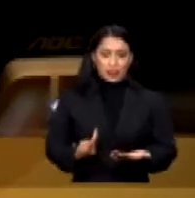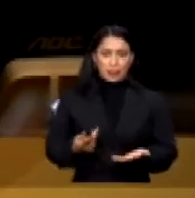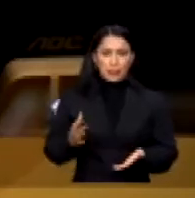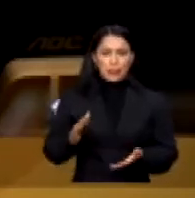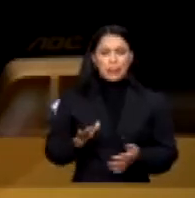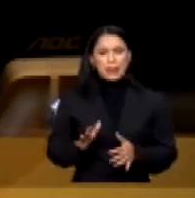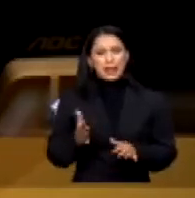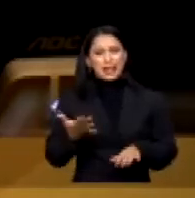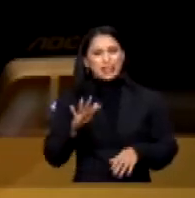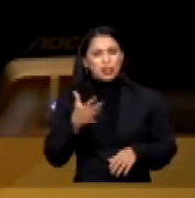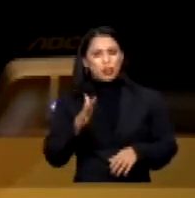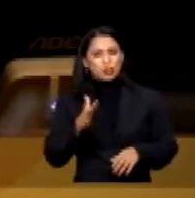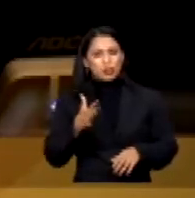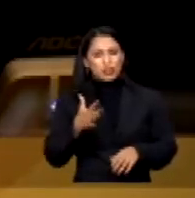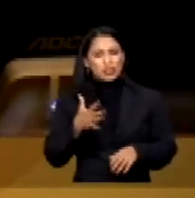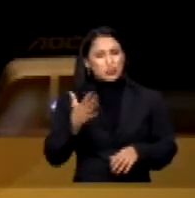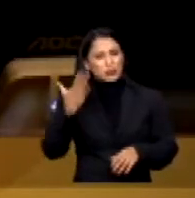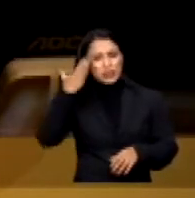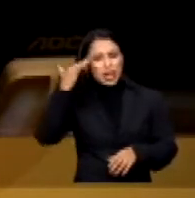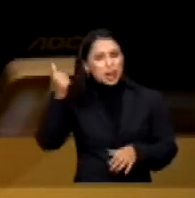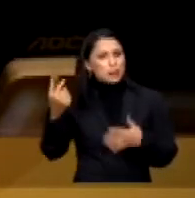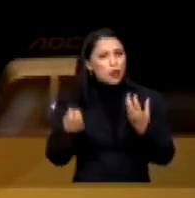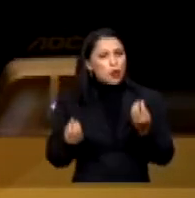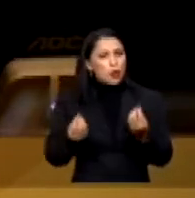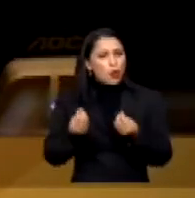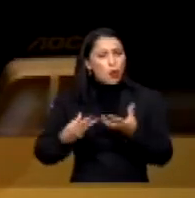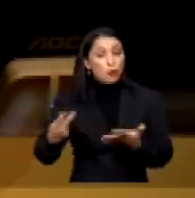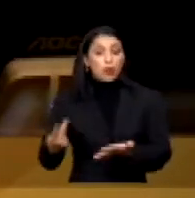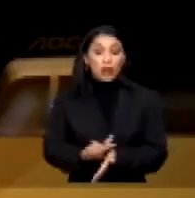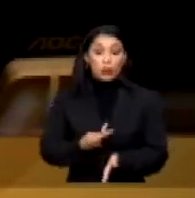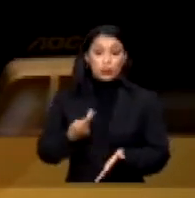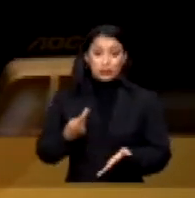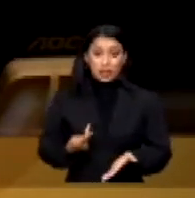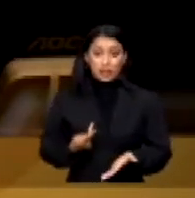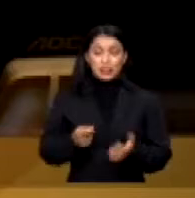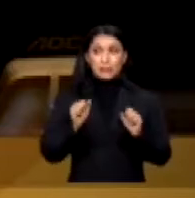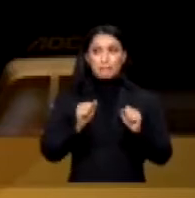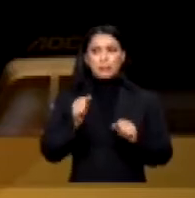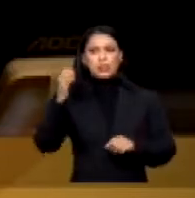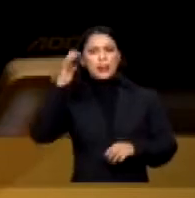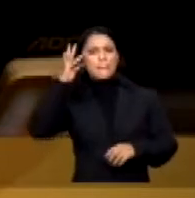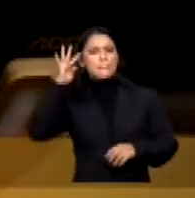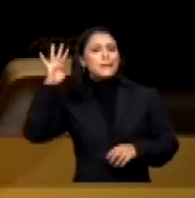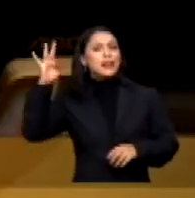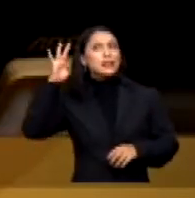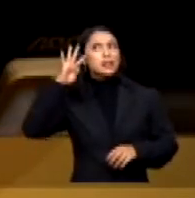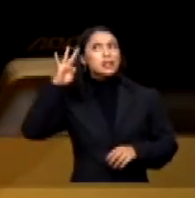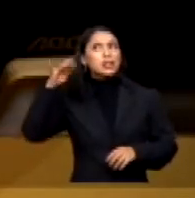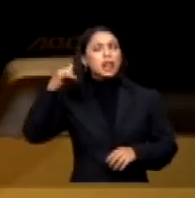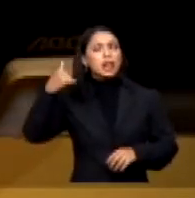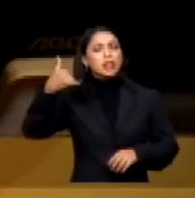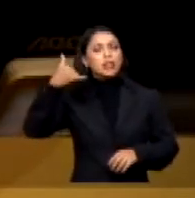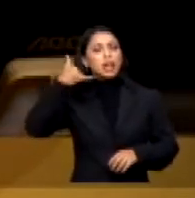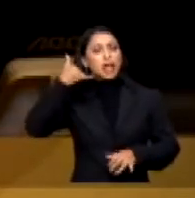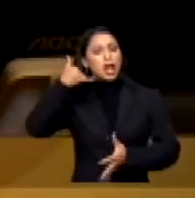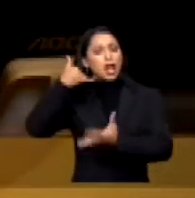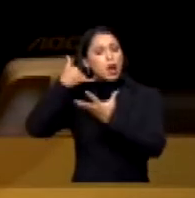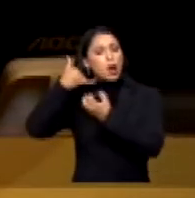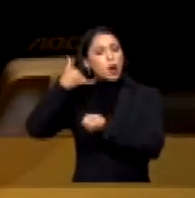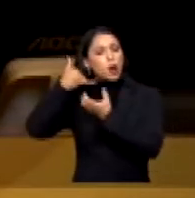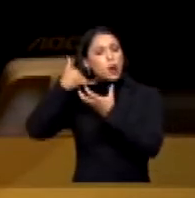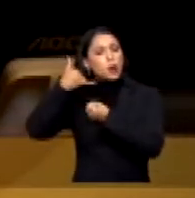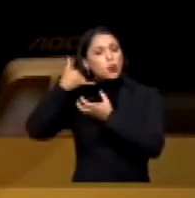aqueles que talvez não tenham familiaridade com isso possam imaginar que escuta telefônica é